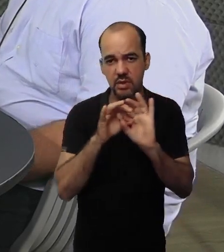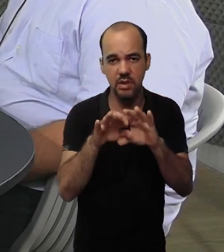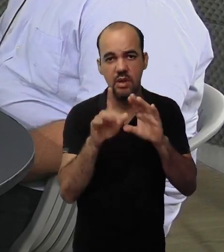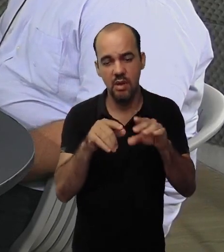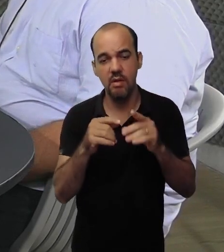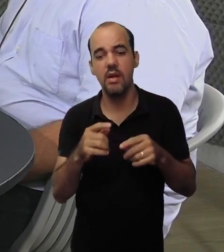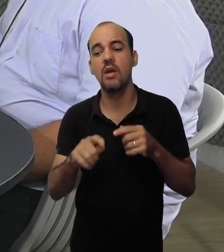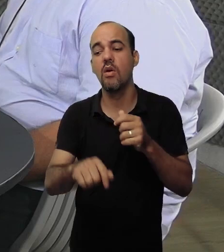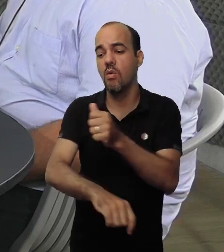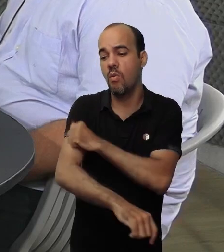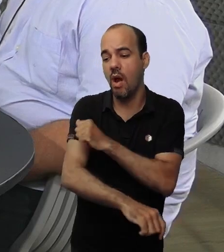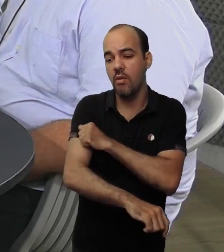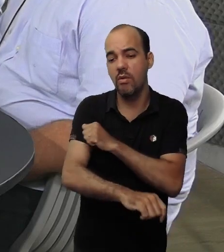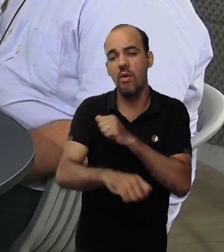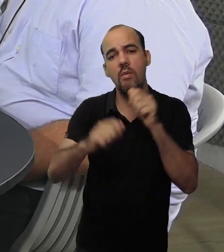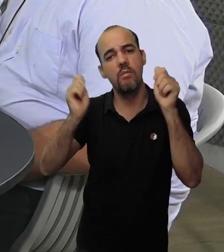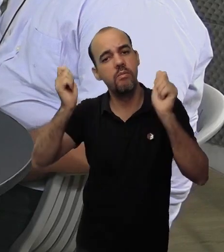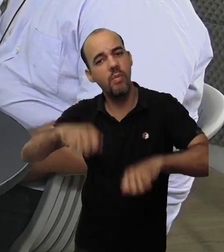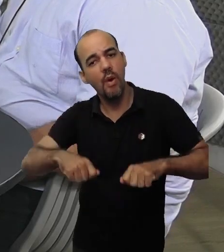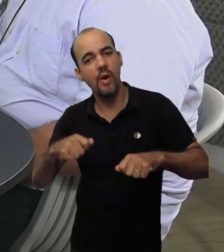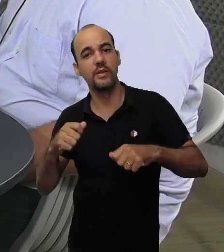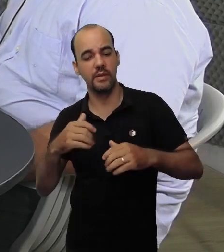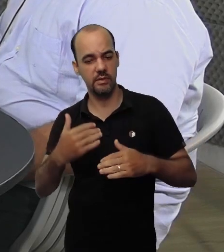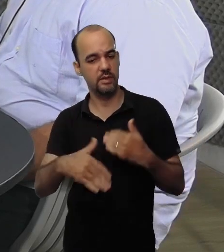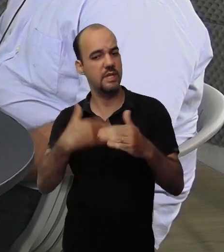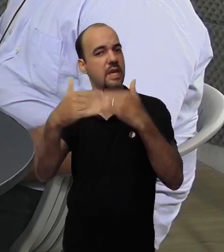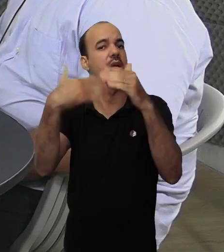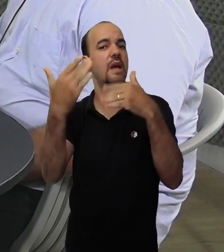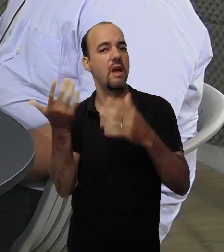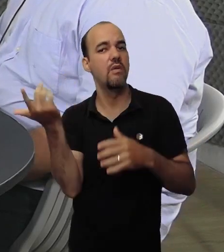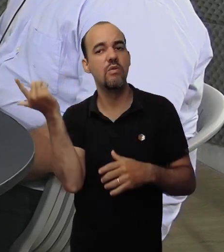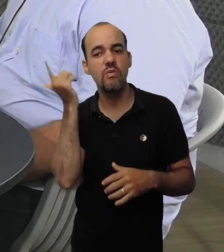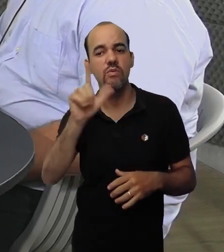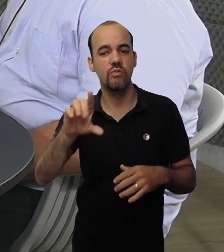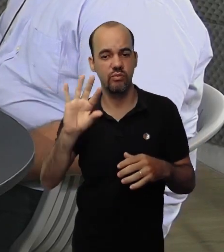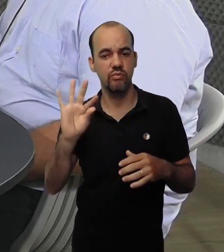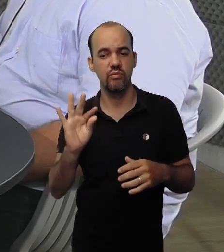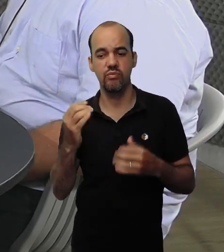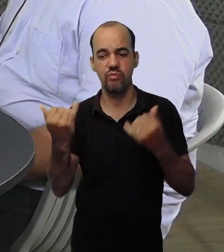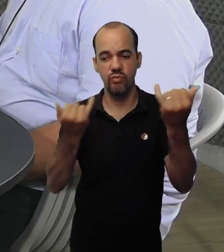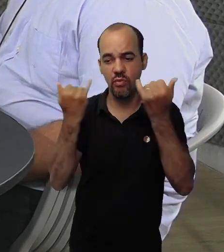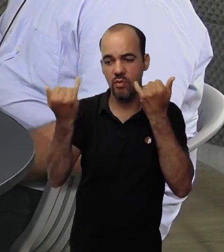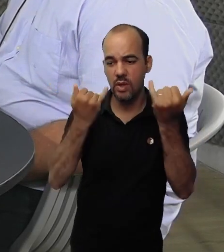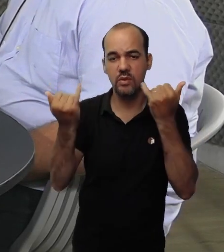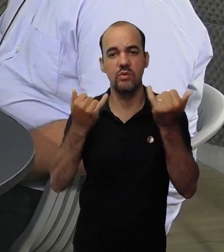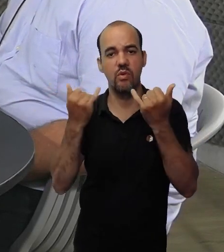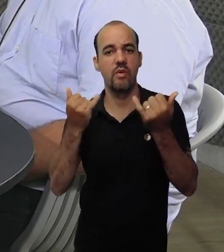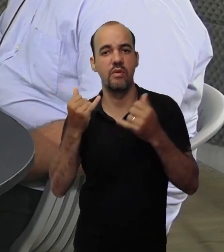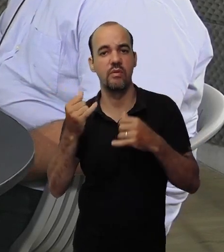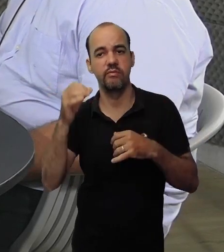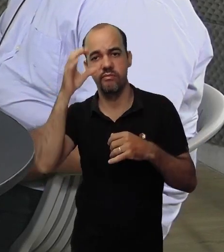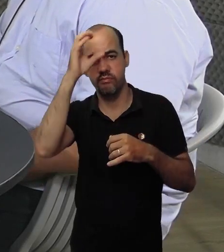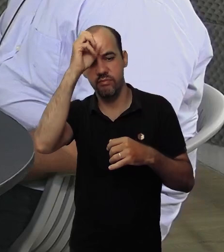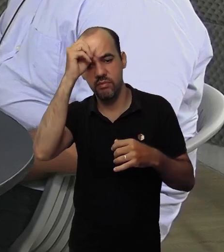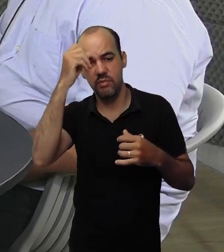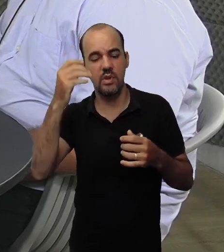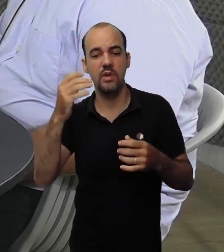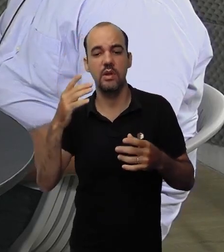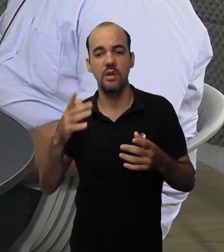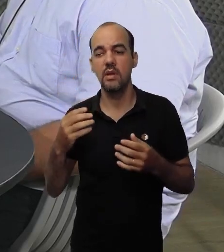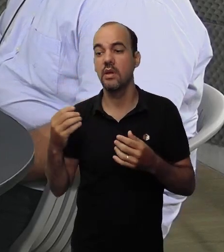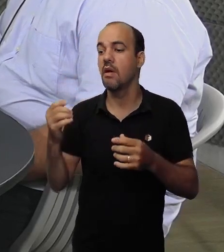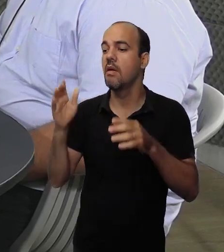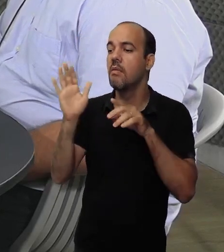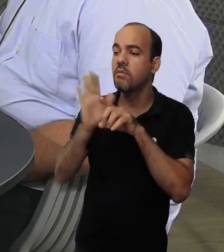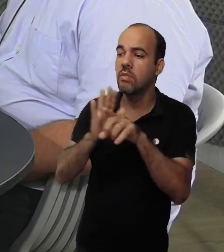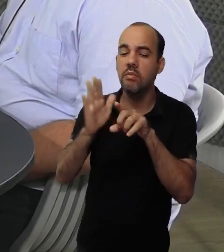possa, né, receber essas informações, seja em qualquer local, e ter a mesma resposta, porque ele vai ouvir a mesma